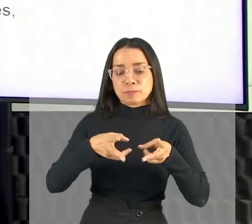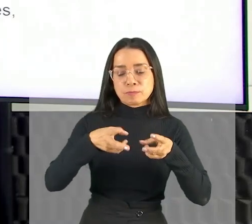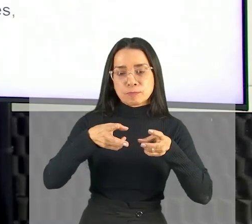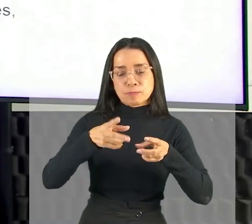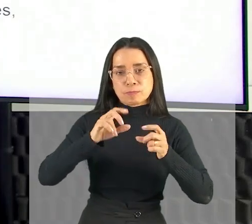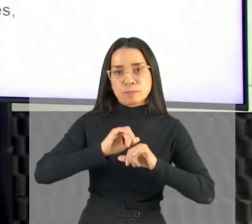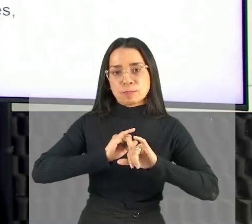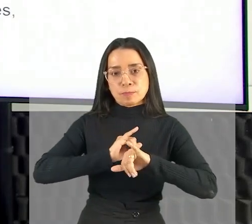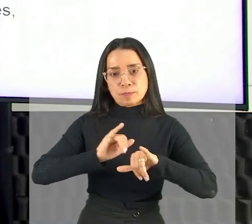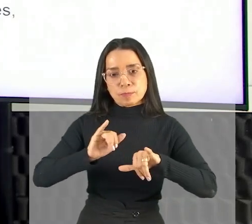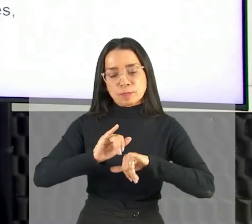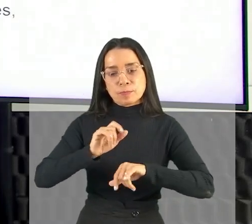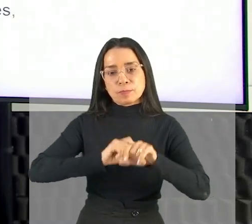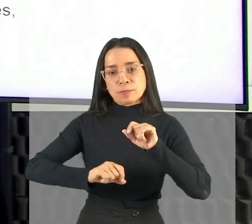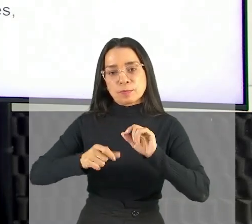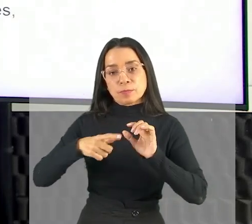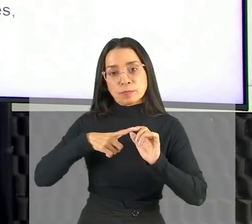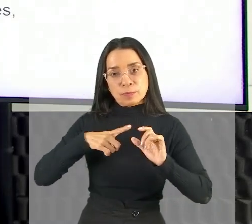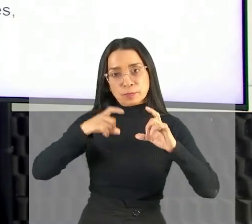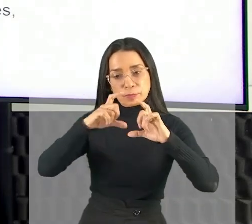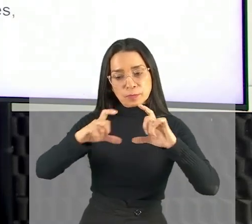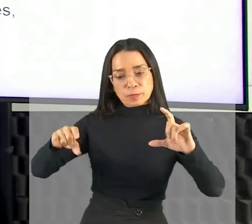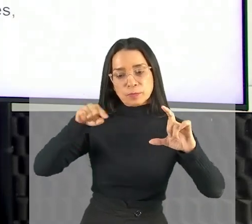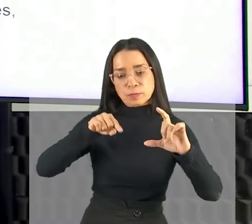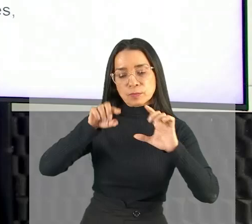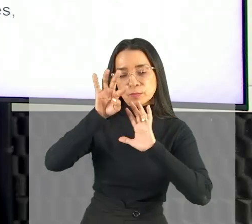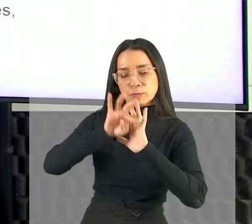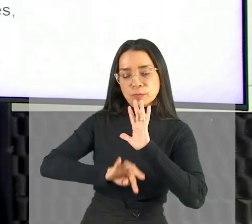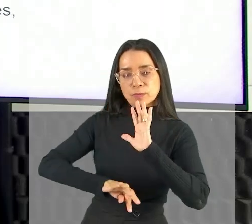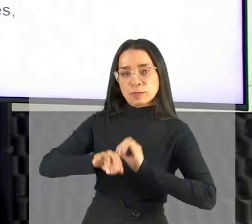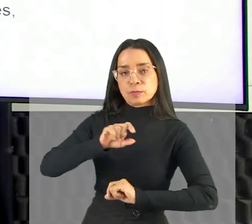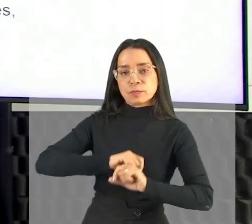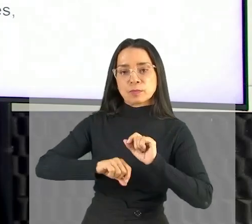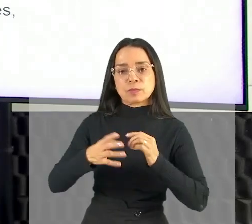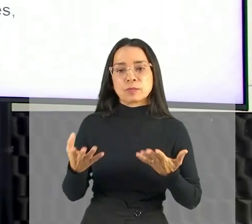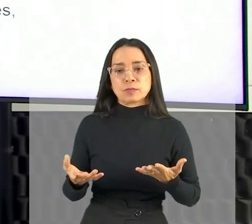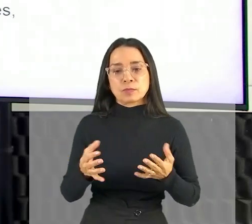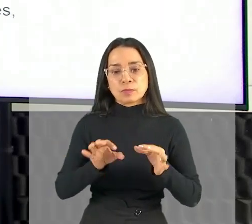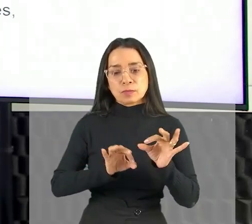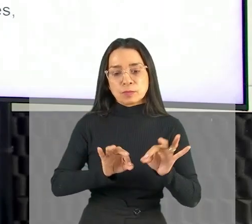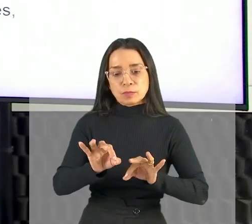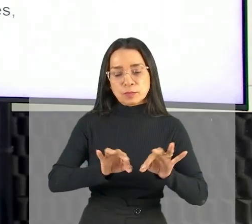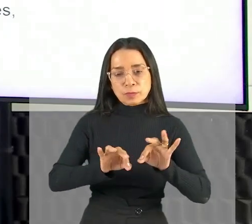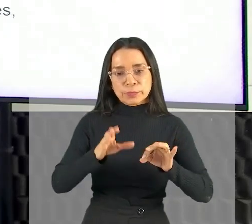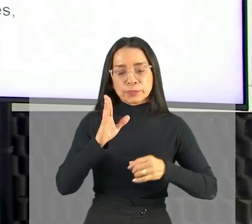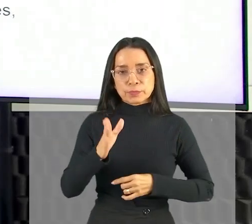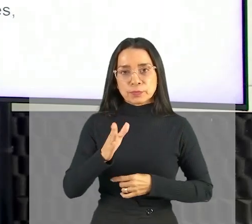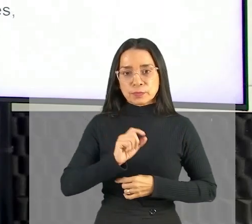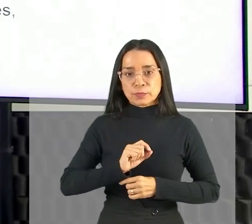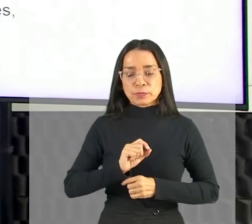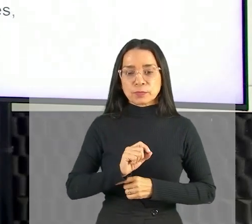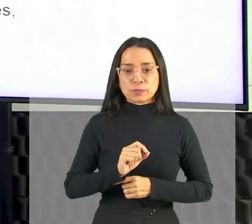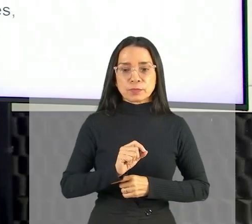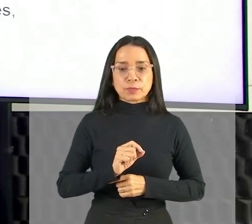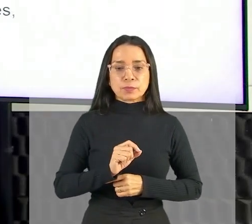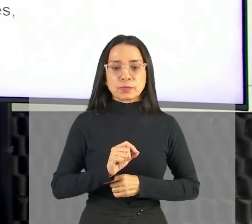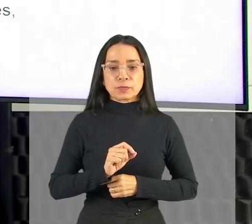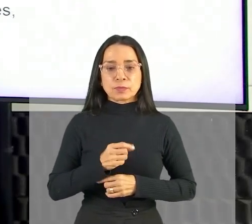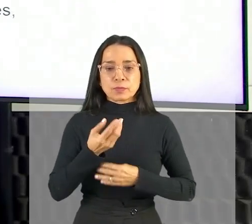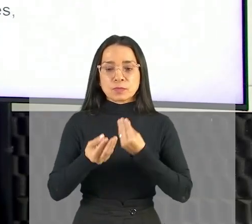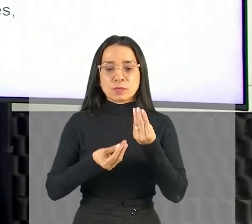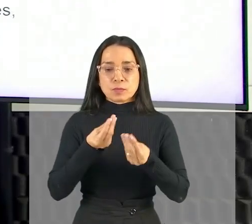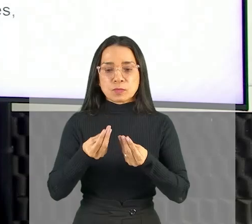tá sendo dada já no texto da questão tá então a gente já organiza aqui